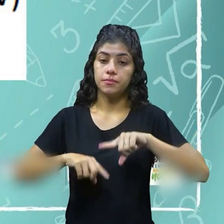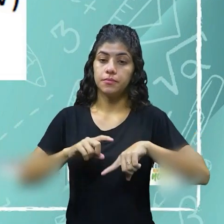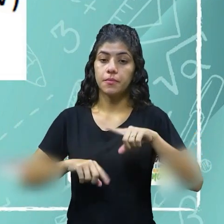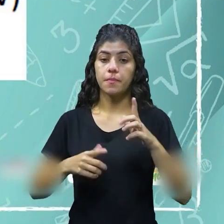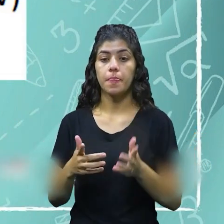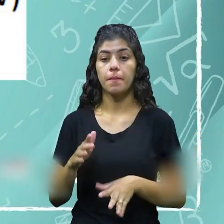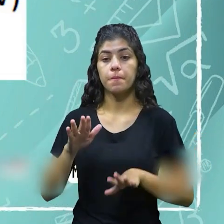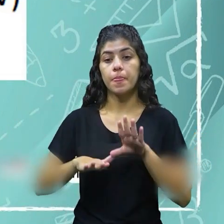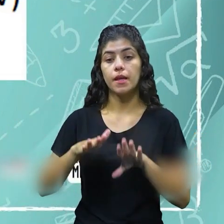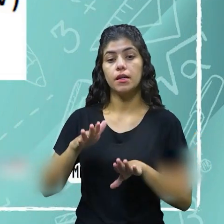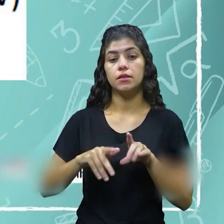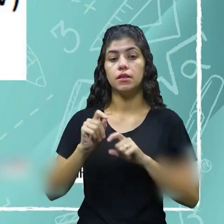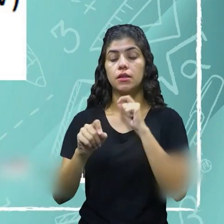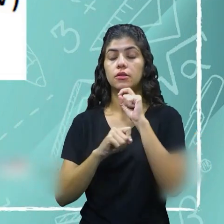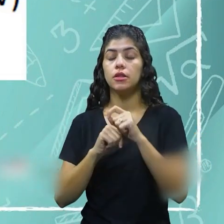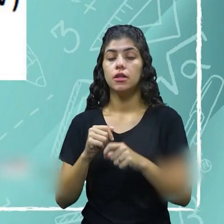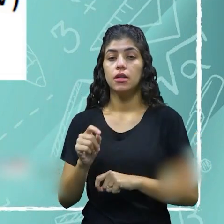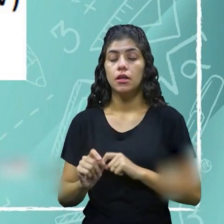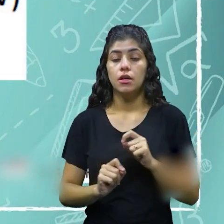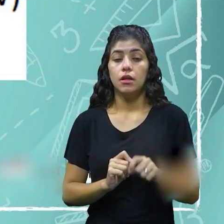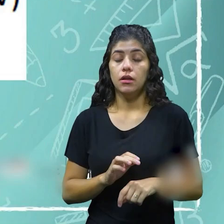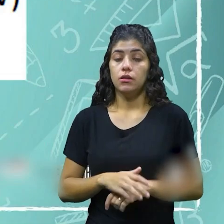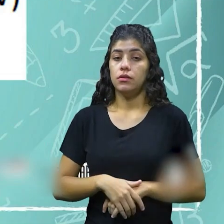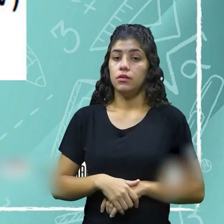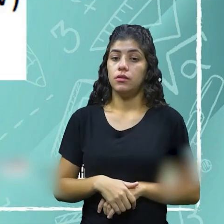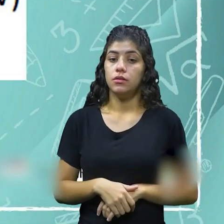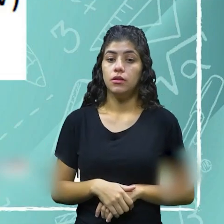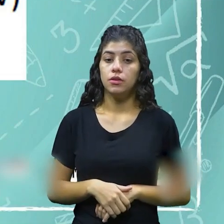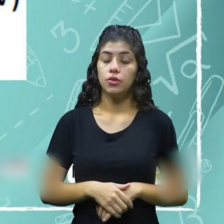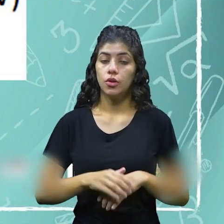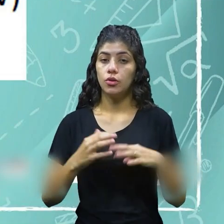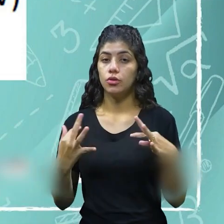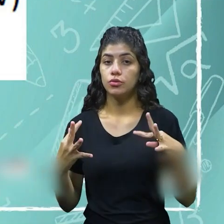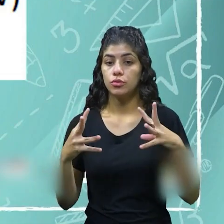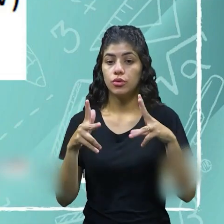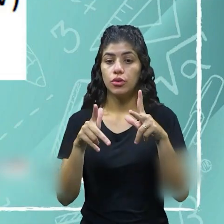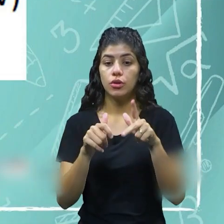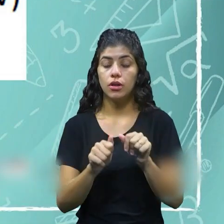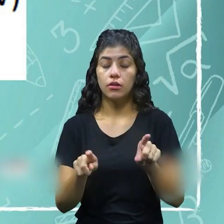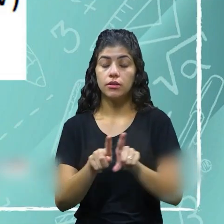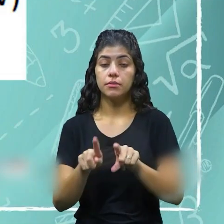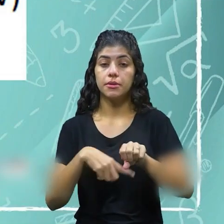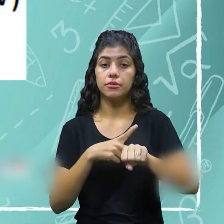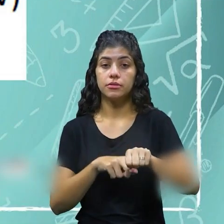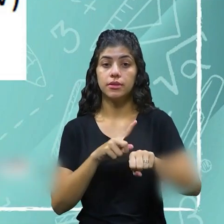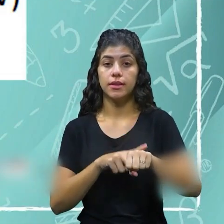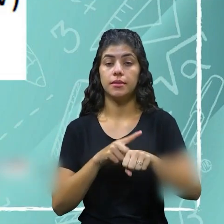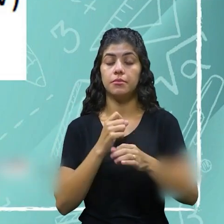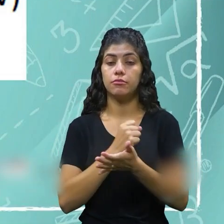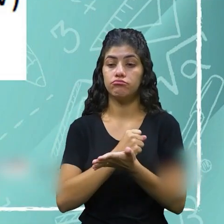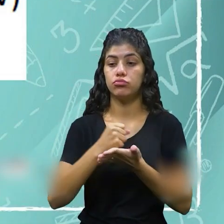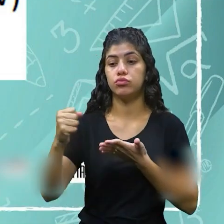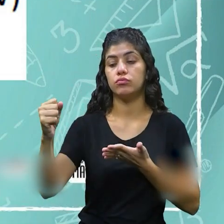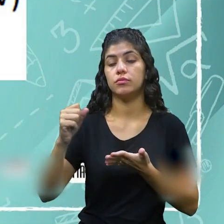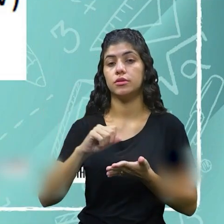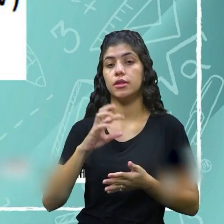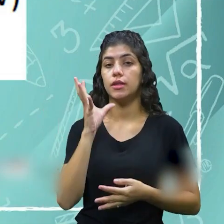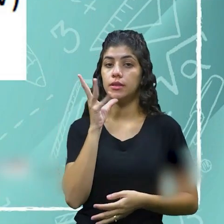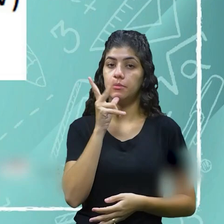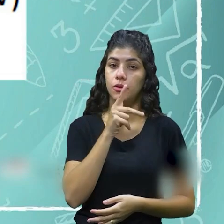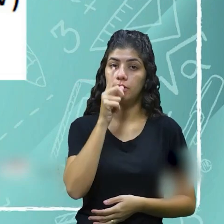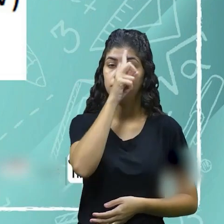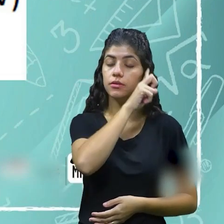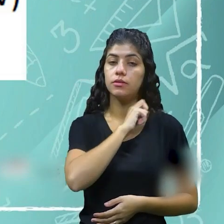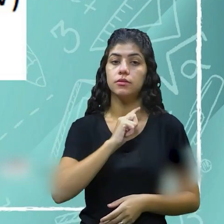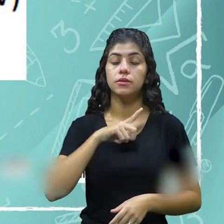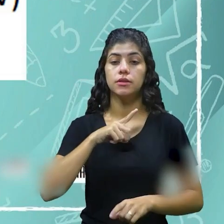potência média vai ser o coeficiente do trabalho total e o intervalo de tempo durante o qual ele é realizado. Então,